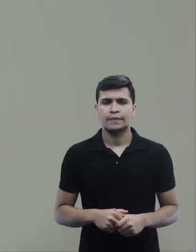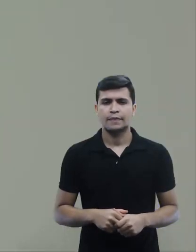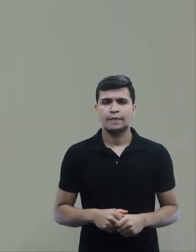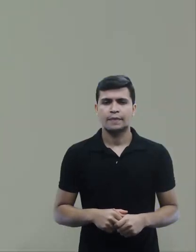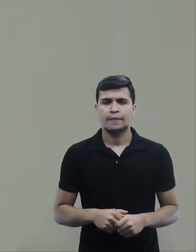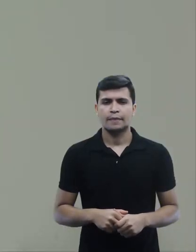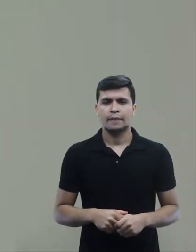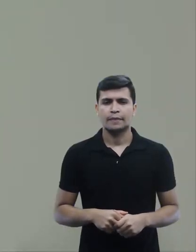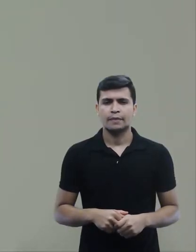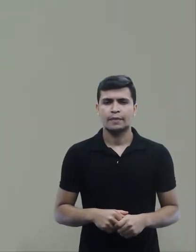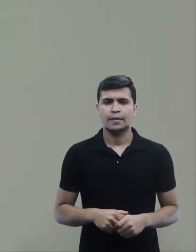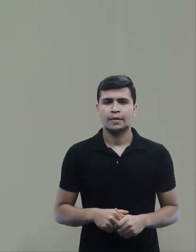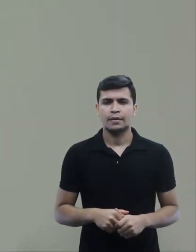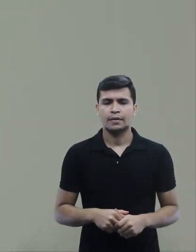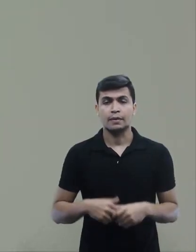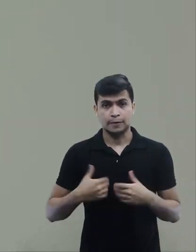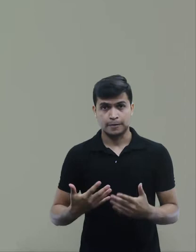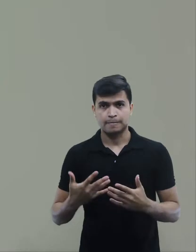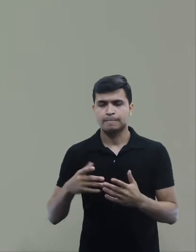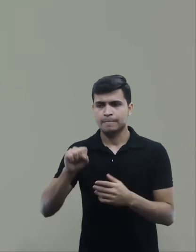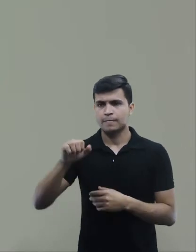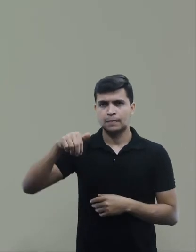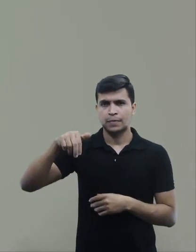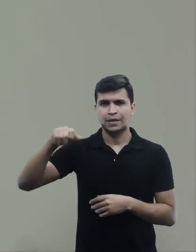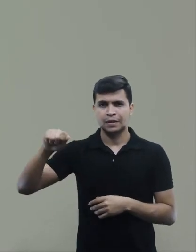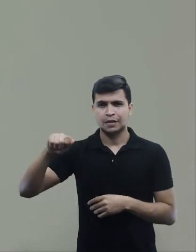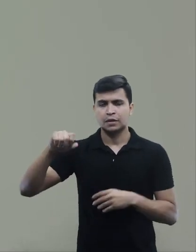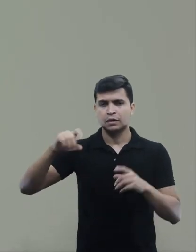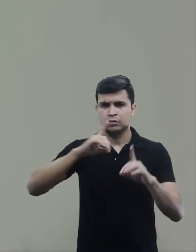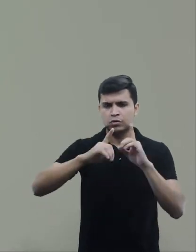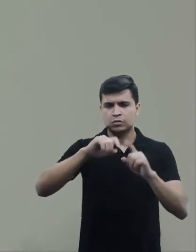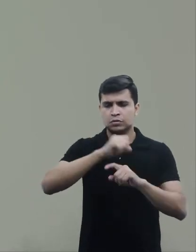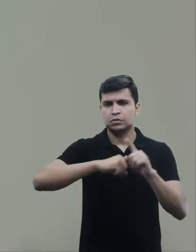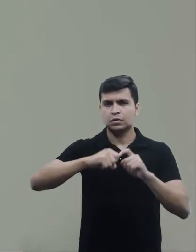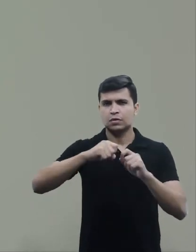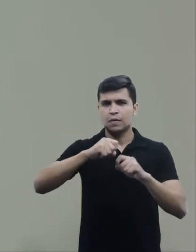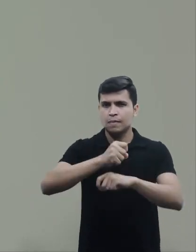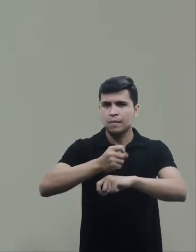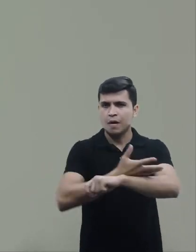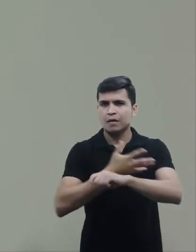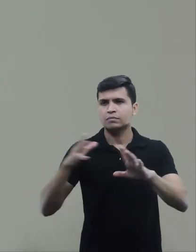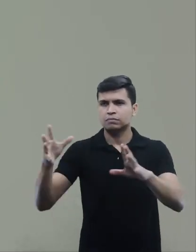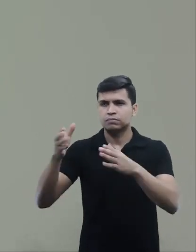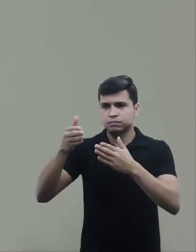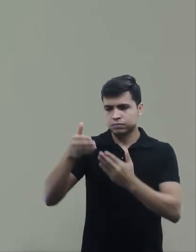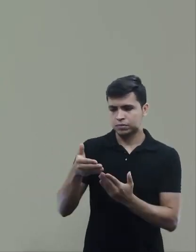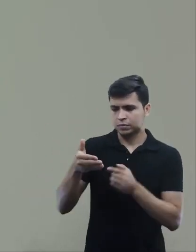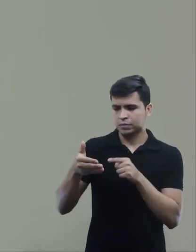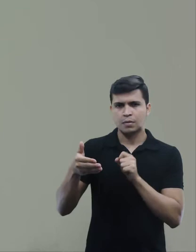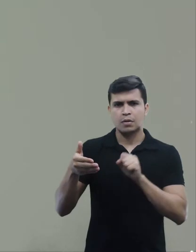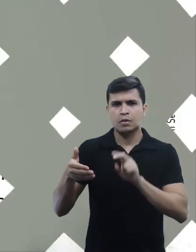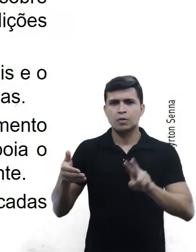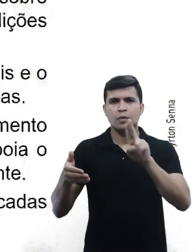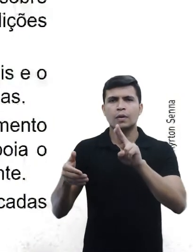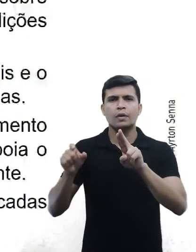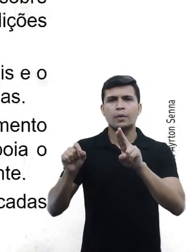Os dados interpretados, gerados pelo SENA e pelo diálogo socioemocionais, podem ser usados para as seguintes